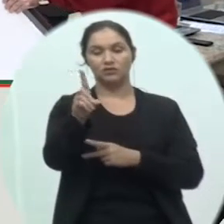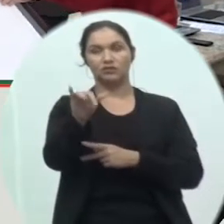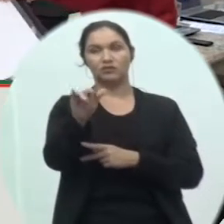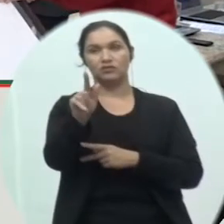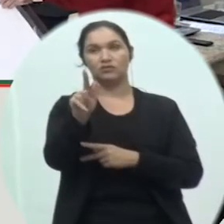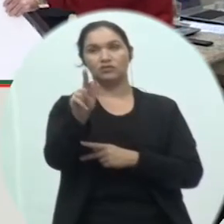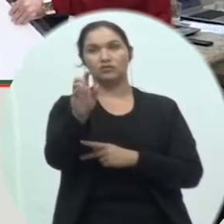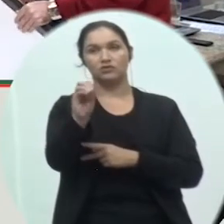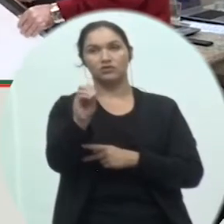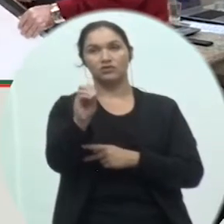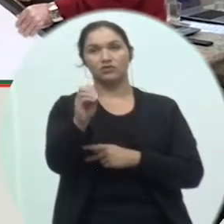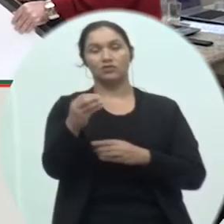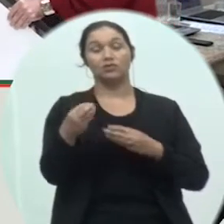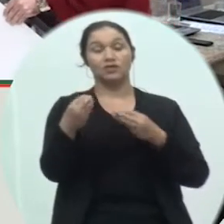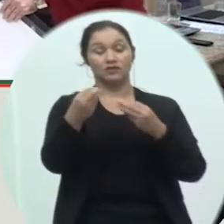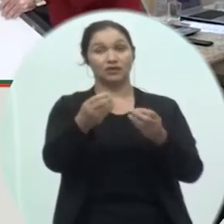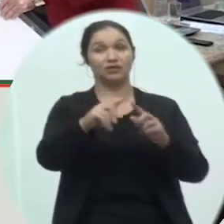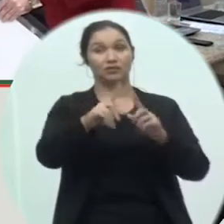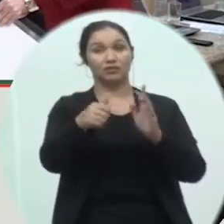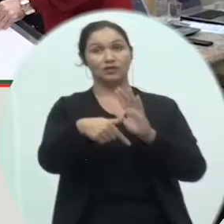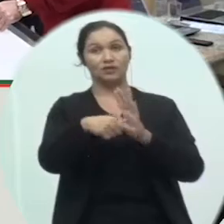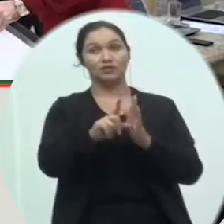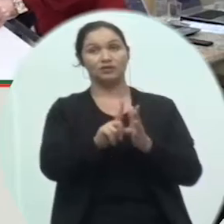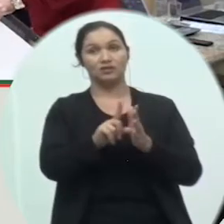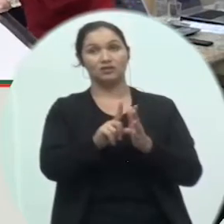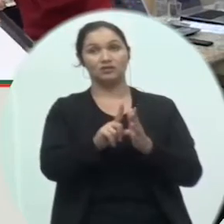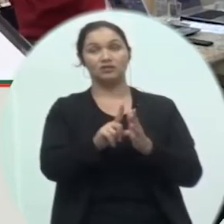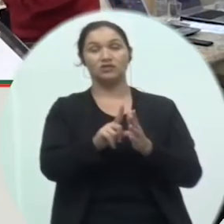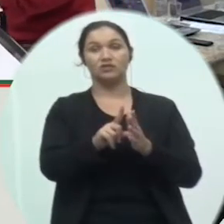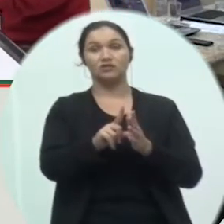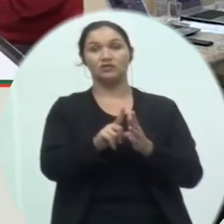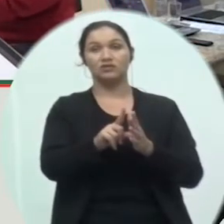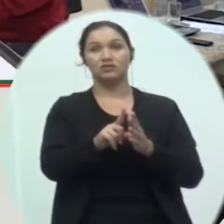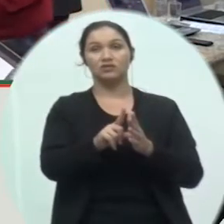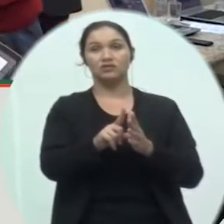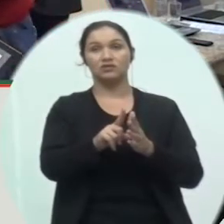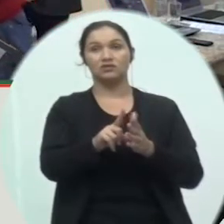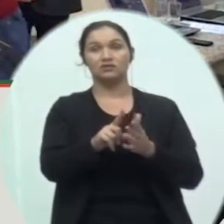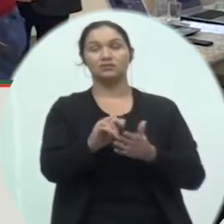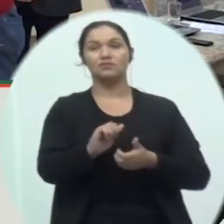mas antes, ouvir uma palavra do reverendo aqui, né?